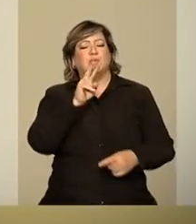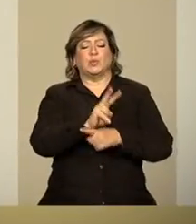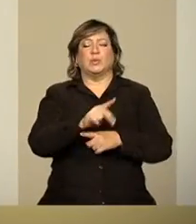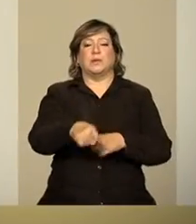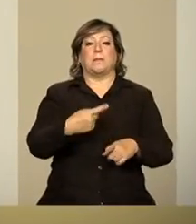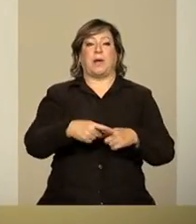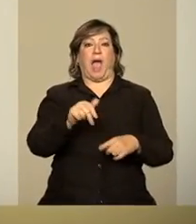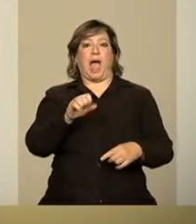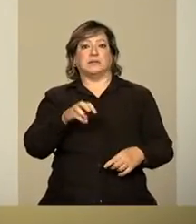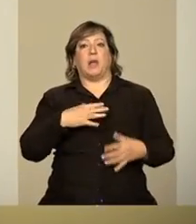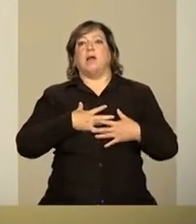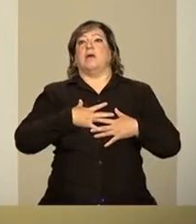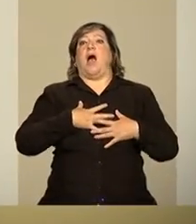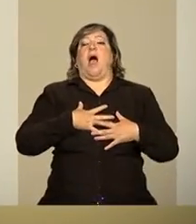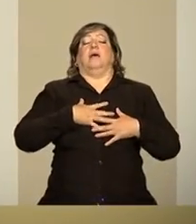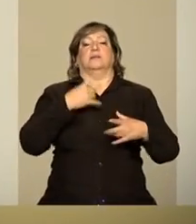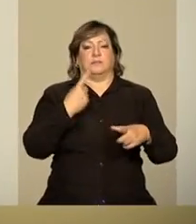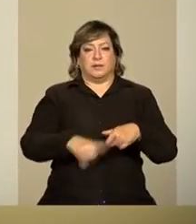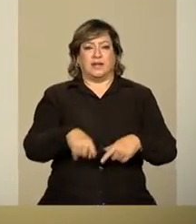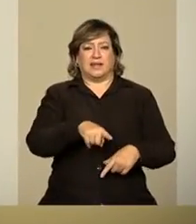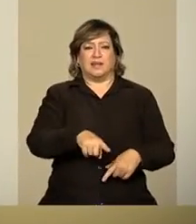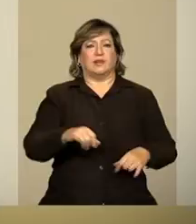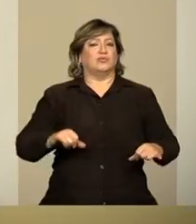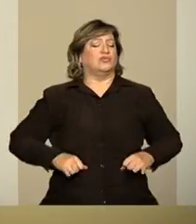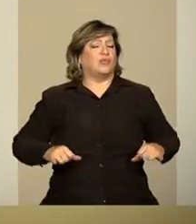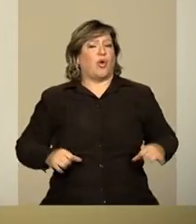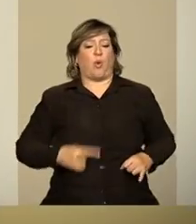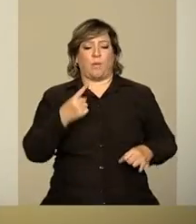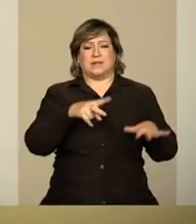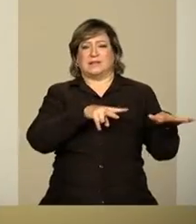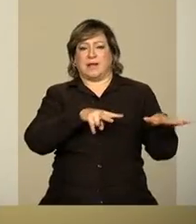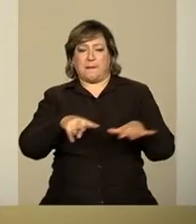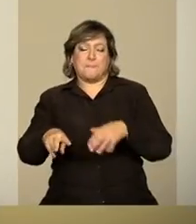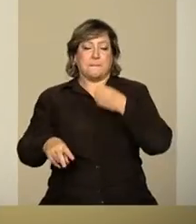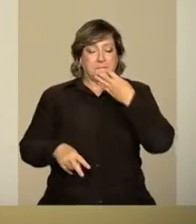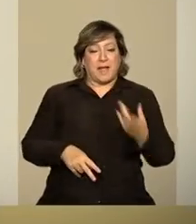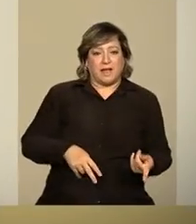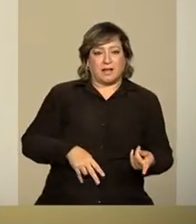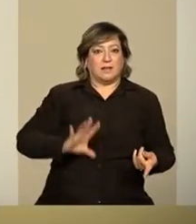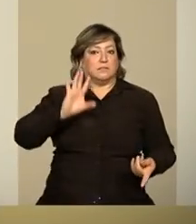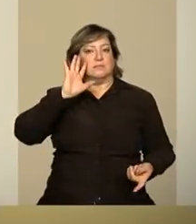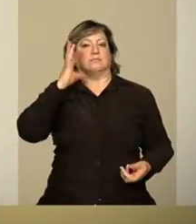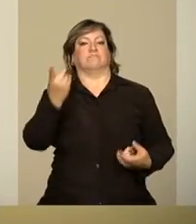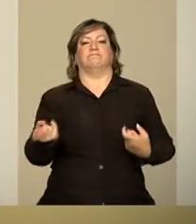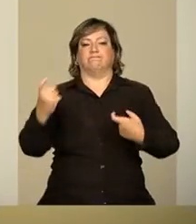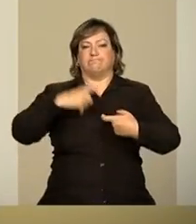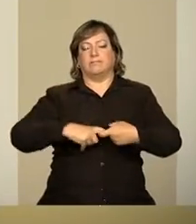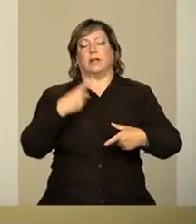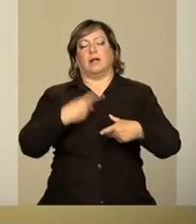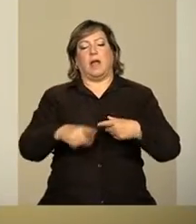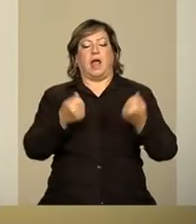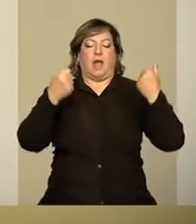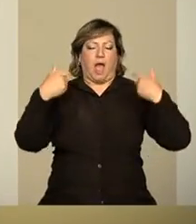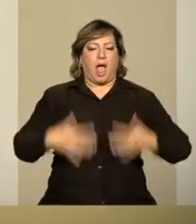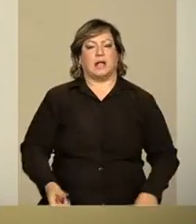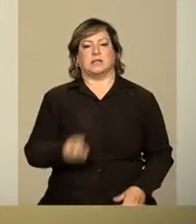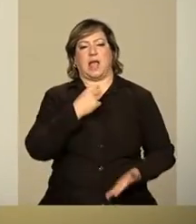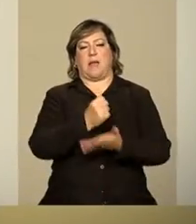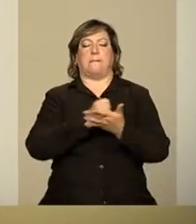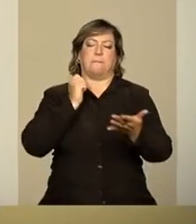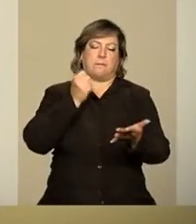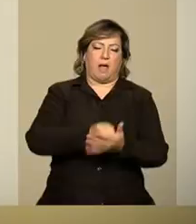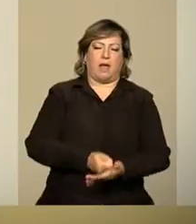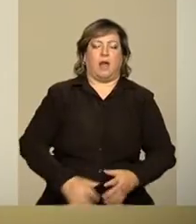Levi quando a asma atacavam menino ele passava uma semana bem mas logo a Cris voltava e os gastos com remédios